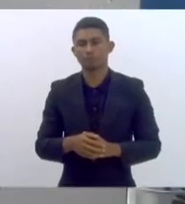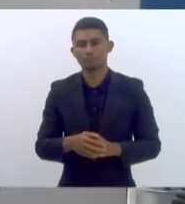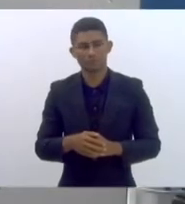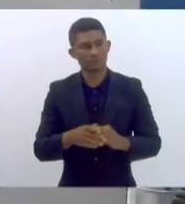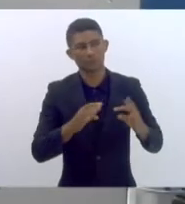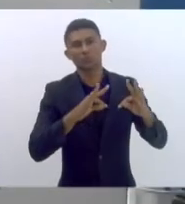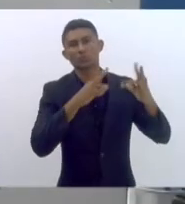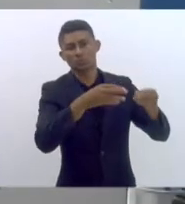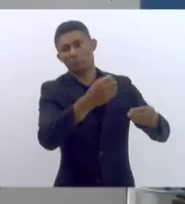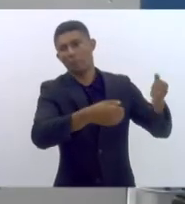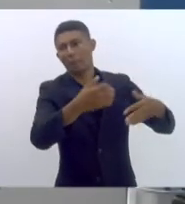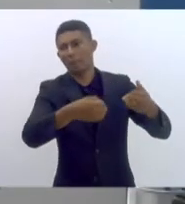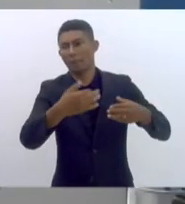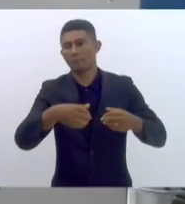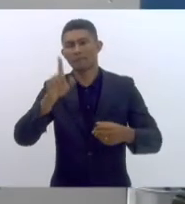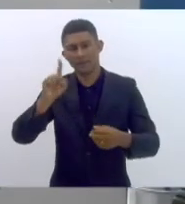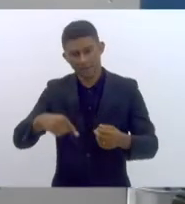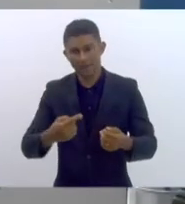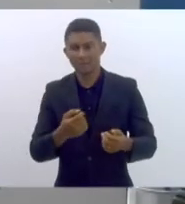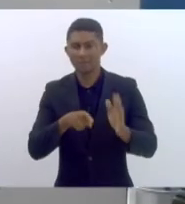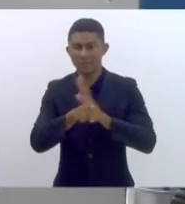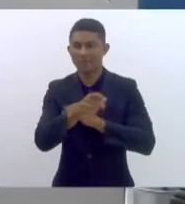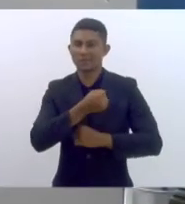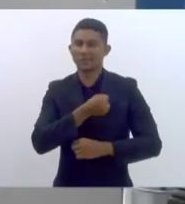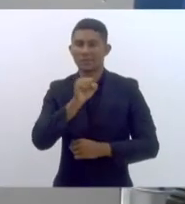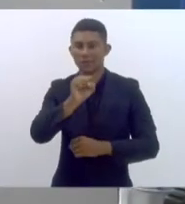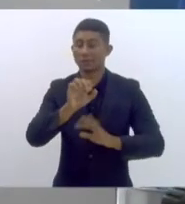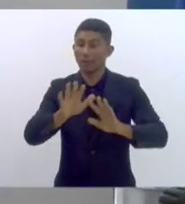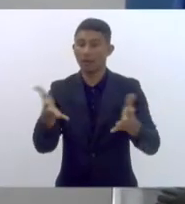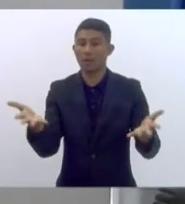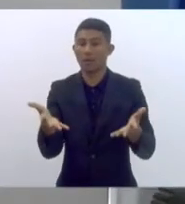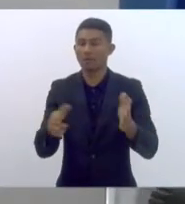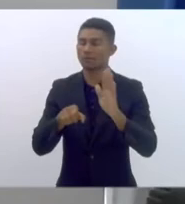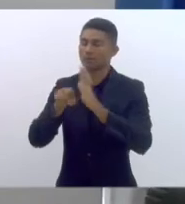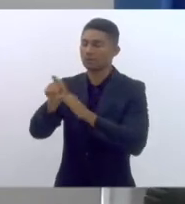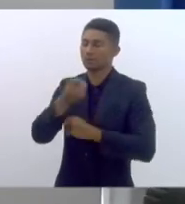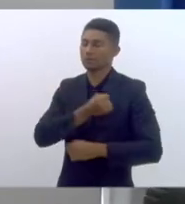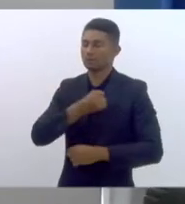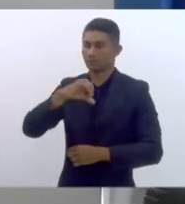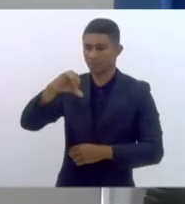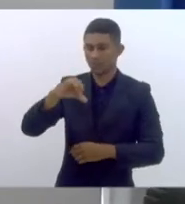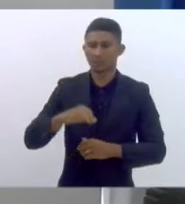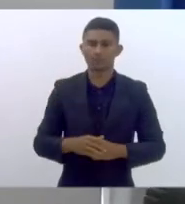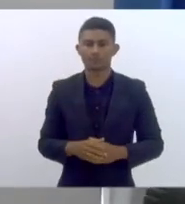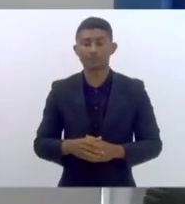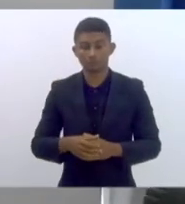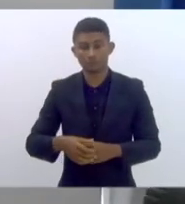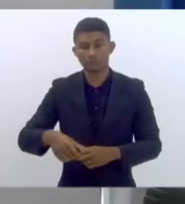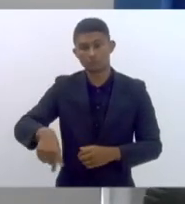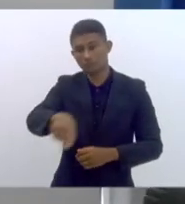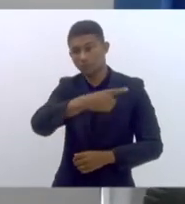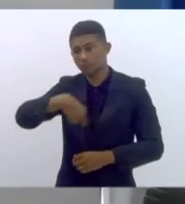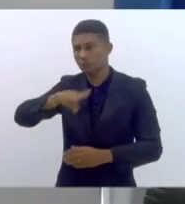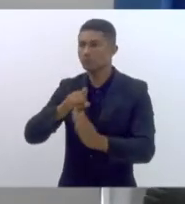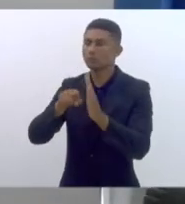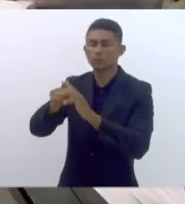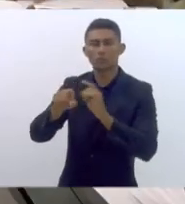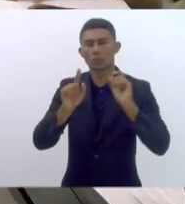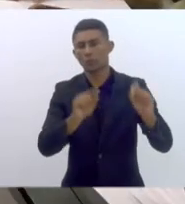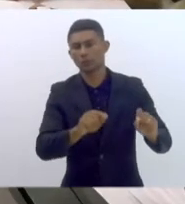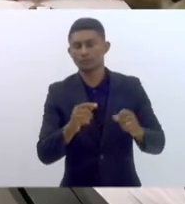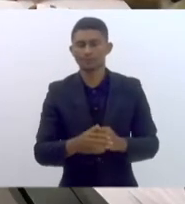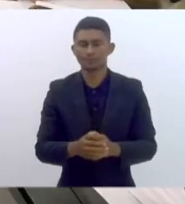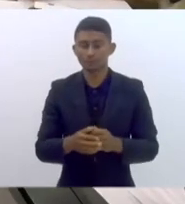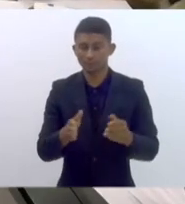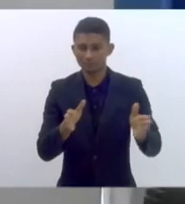questão 8. Na questão 9, nós perguntamos o seguinte: no período